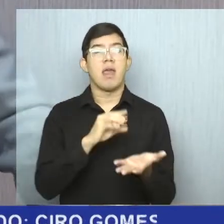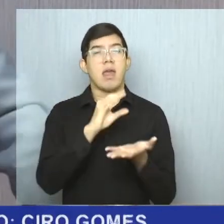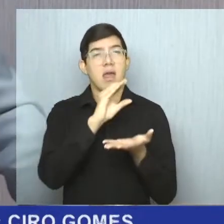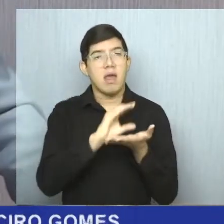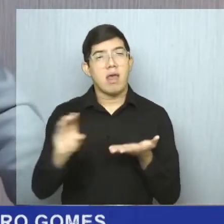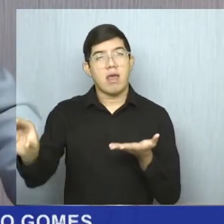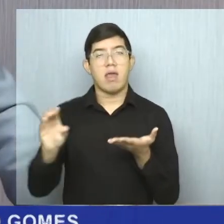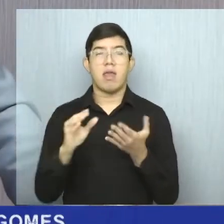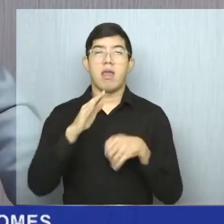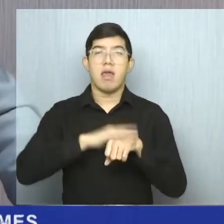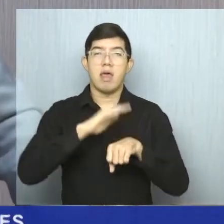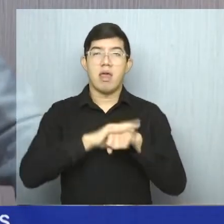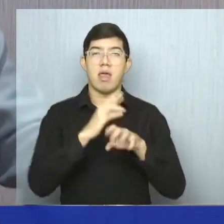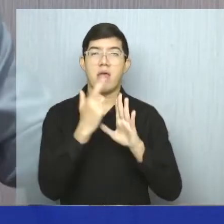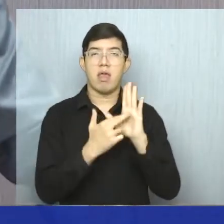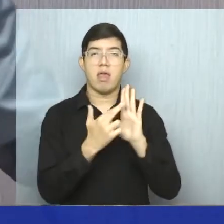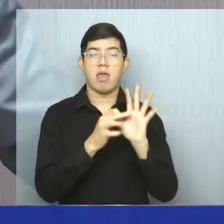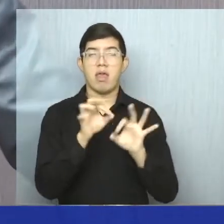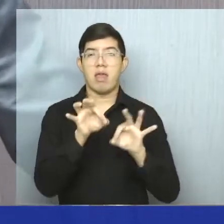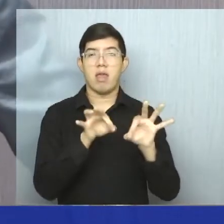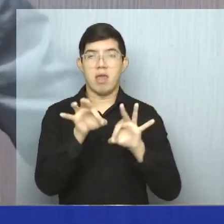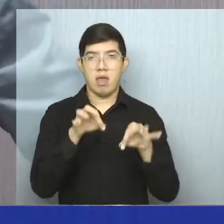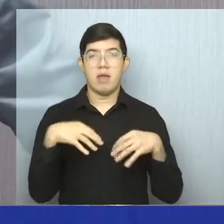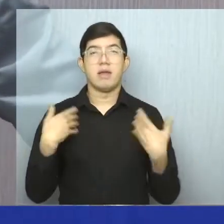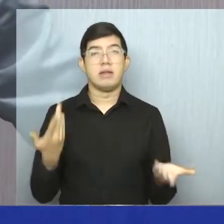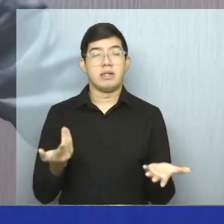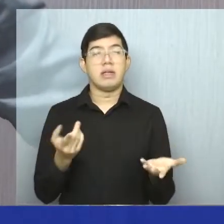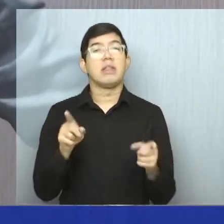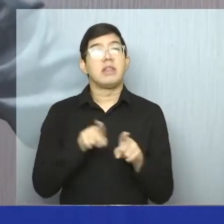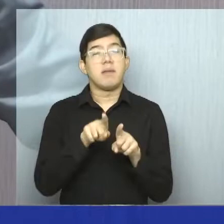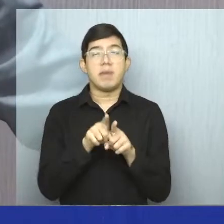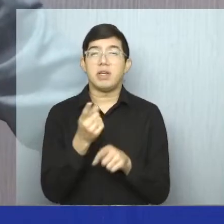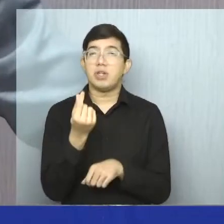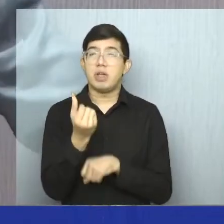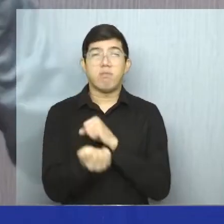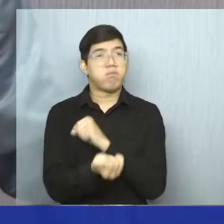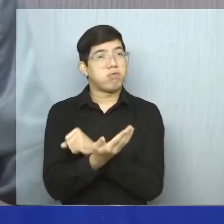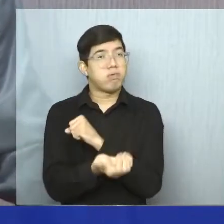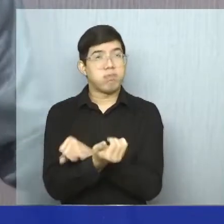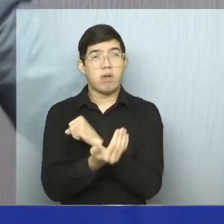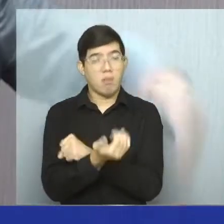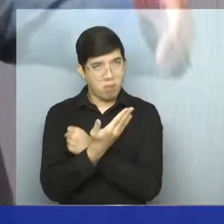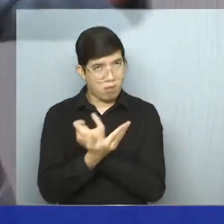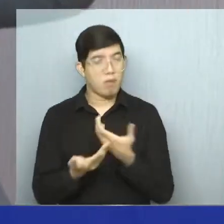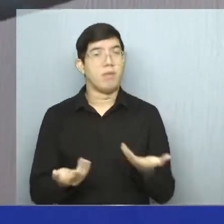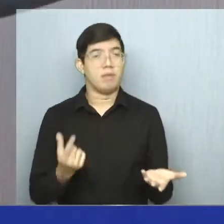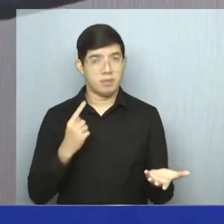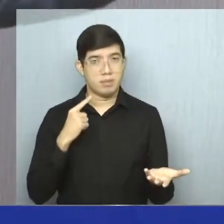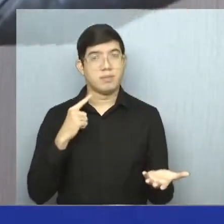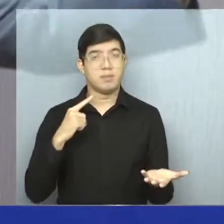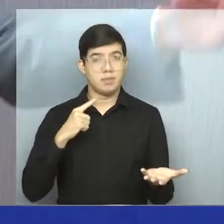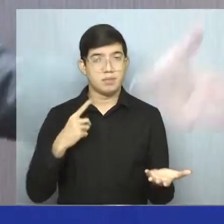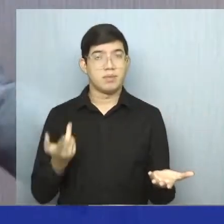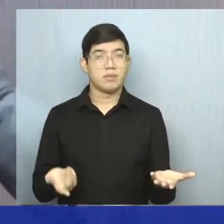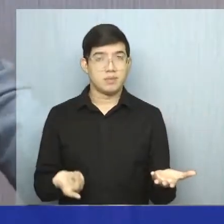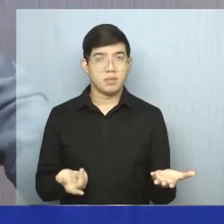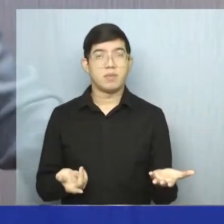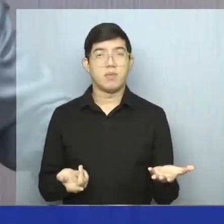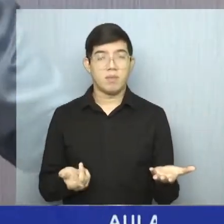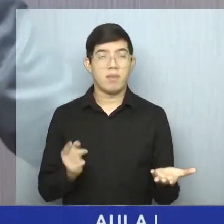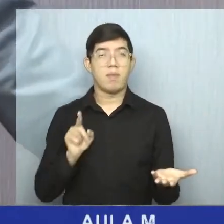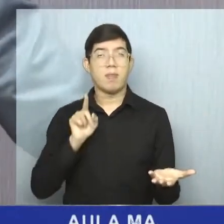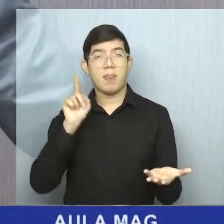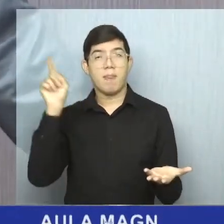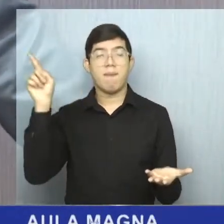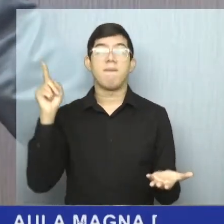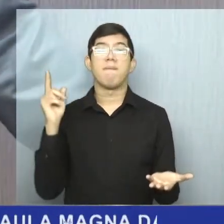exceções naturalmente, de 30% a 40% é pura e simplesmente roubado. A União Federal, que não cuida dessas grandes tarefas, está ocupada